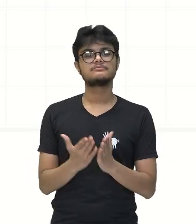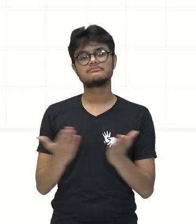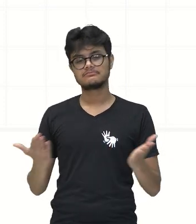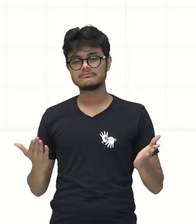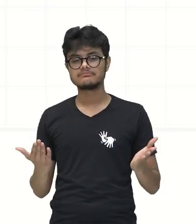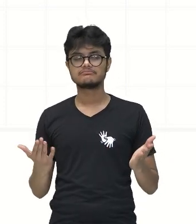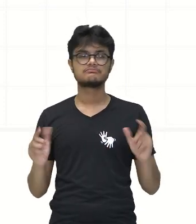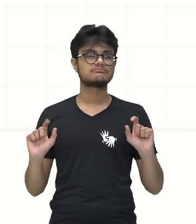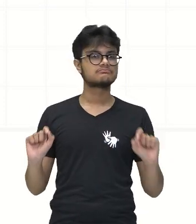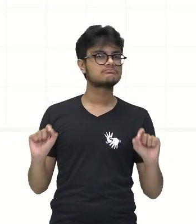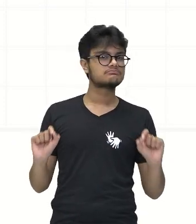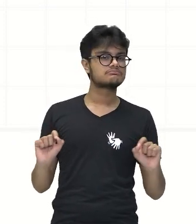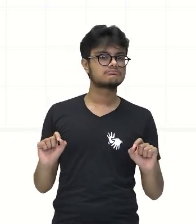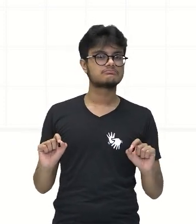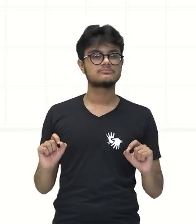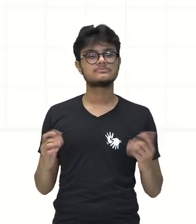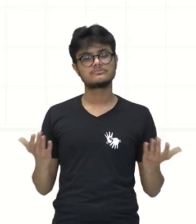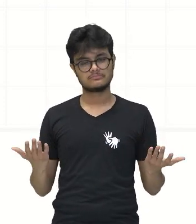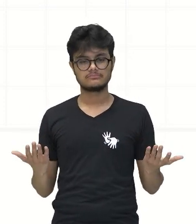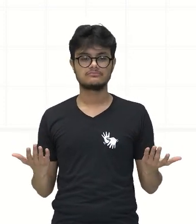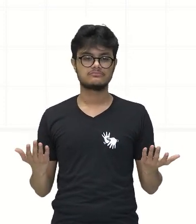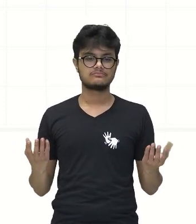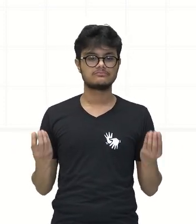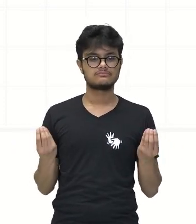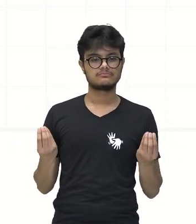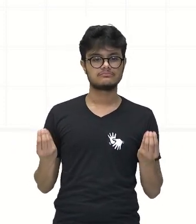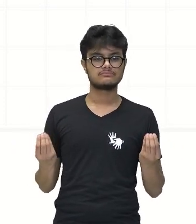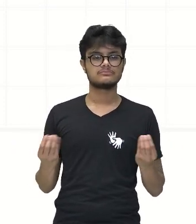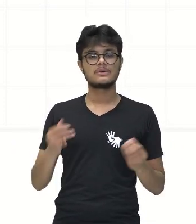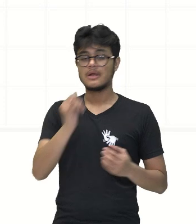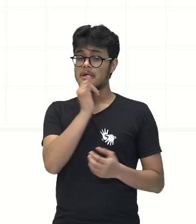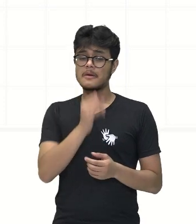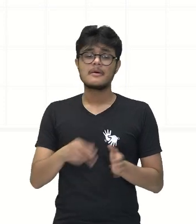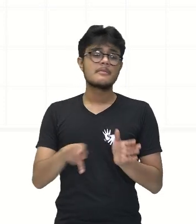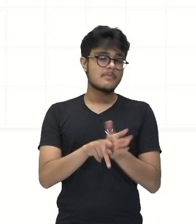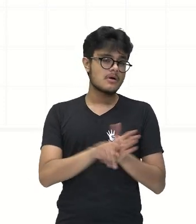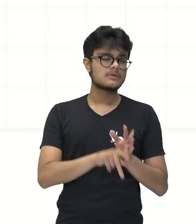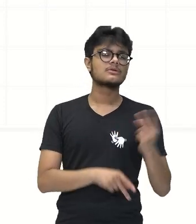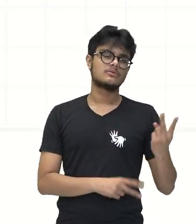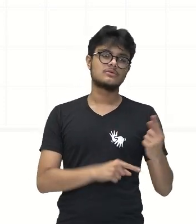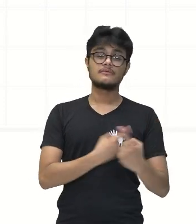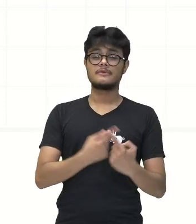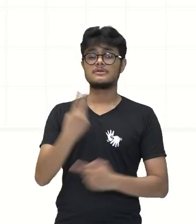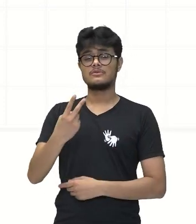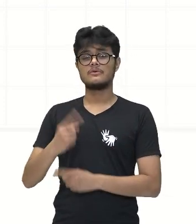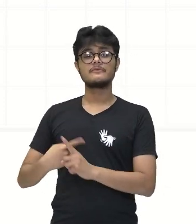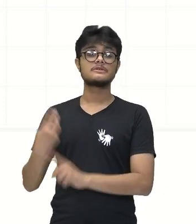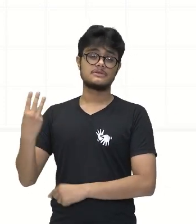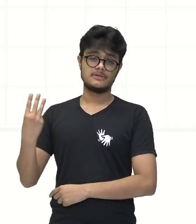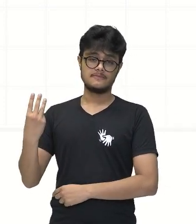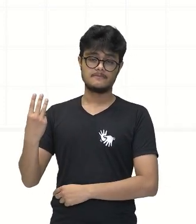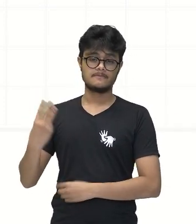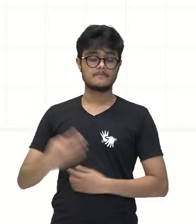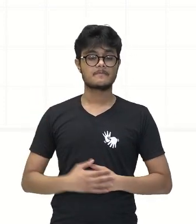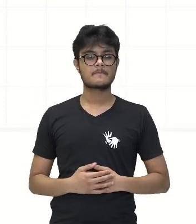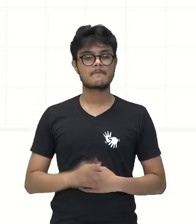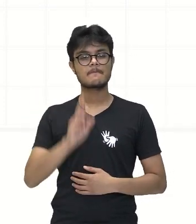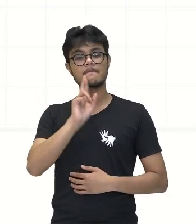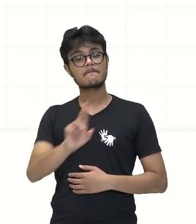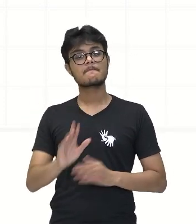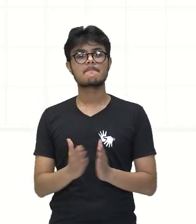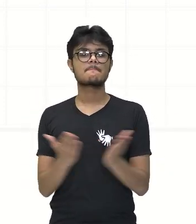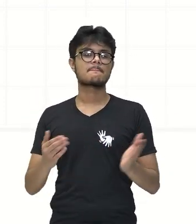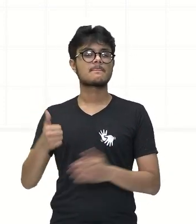que significa? Que vai ser igual ao próprio radicando. Então, vai ficar 2 vezes 2 vezes 3, que isso é igual a